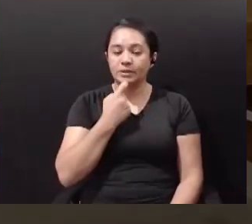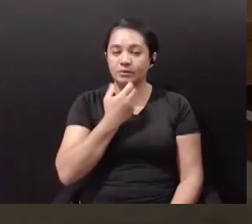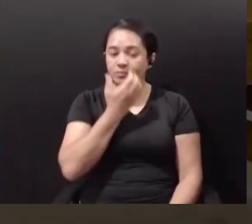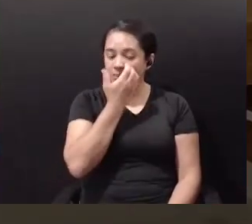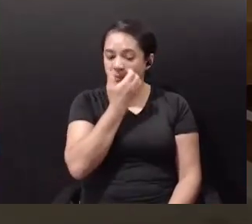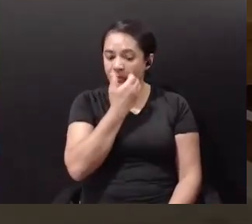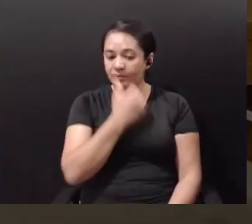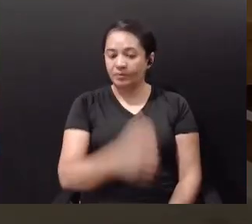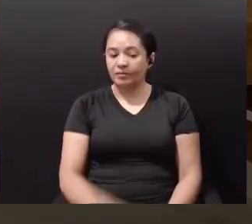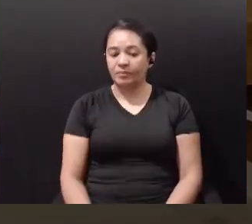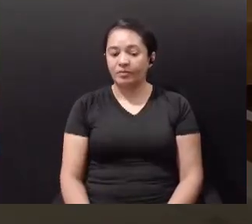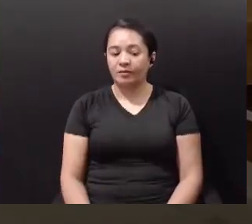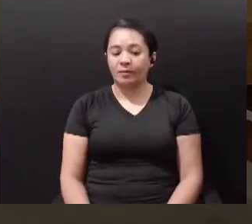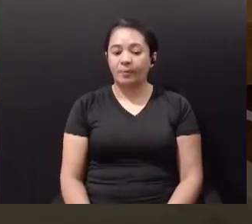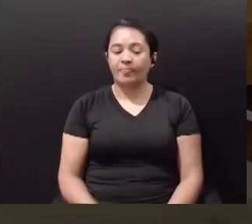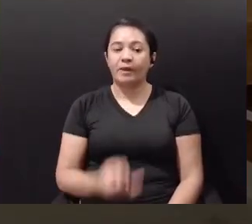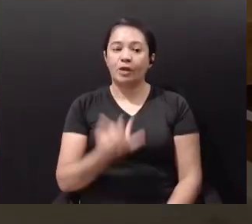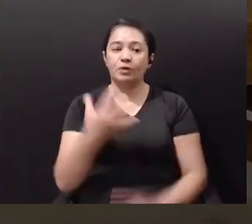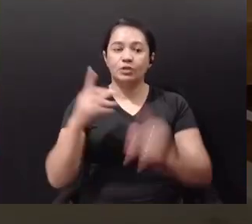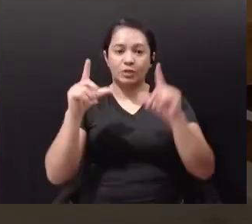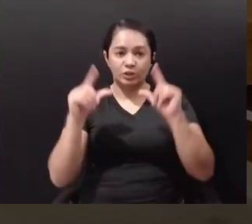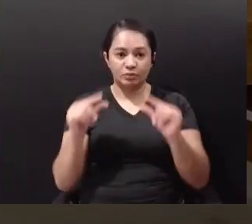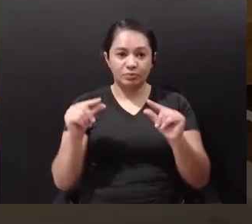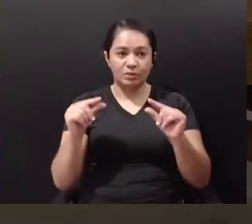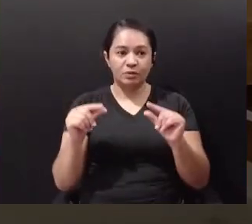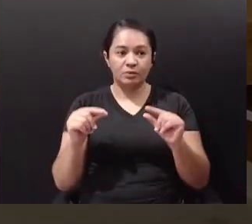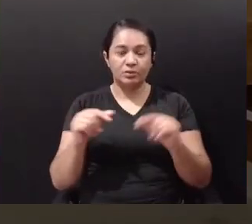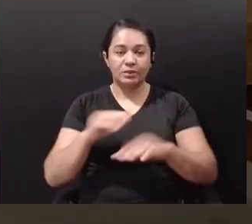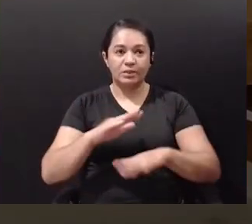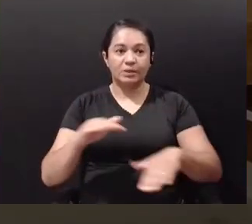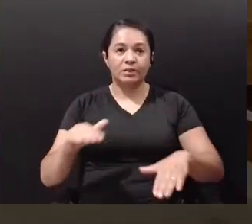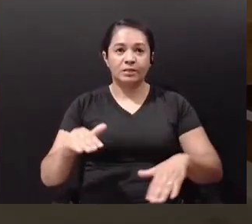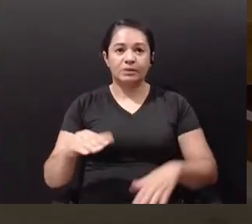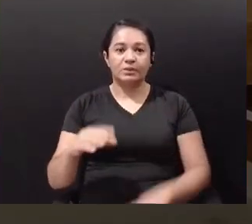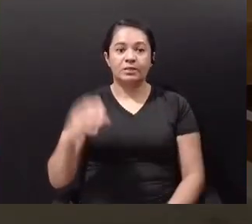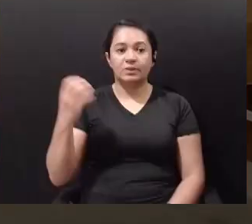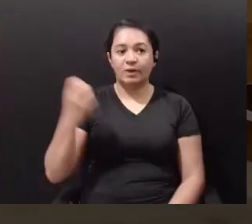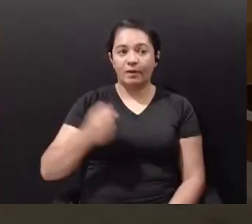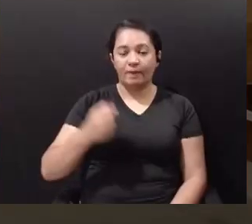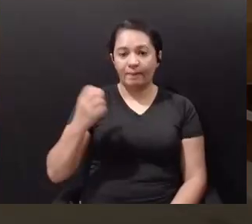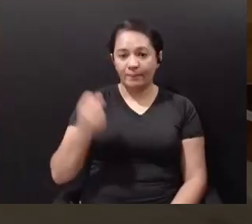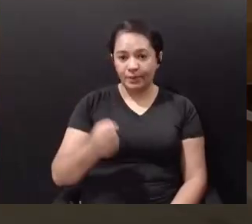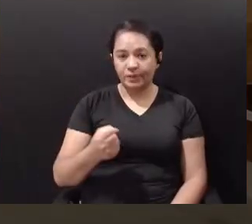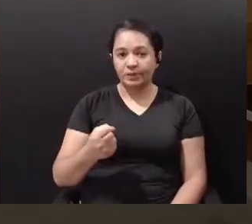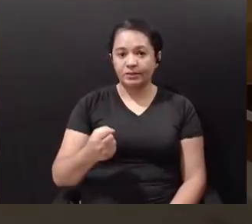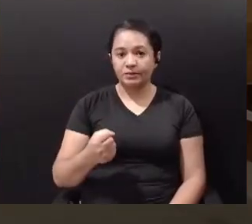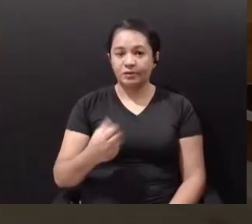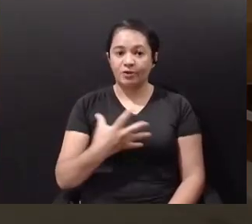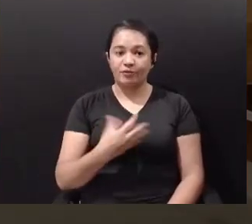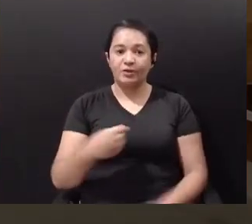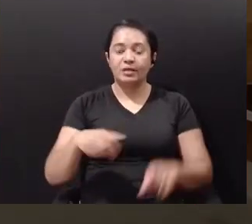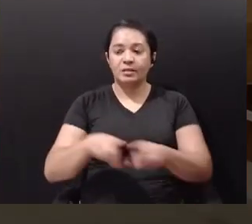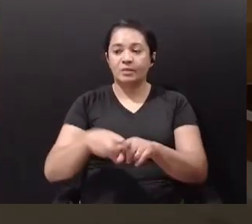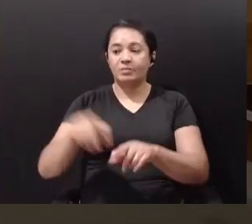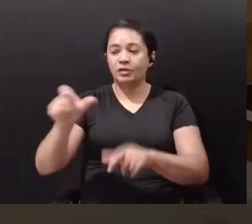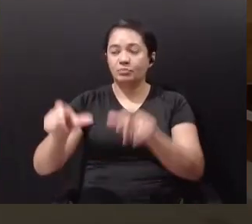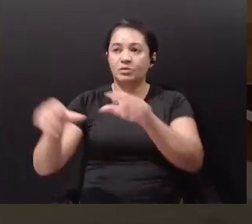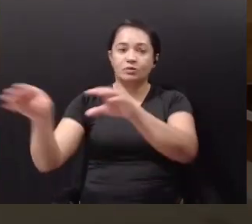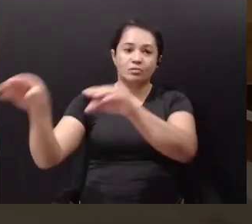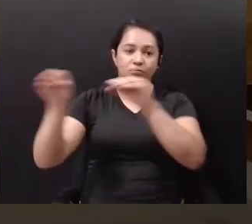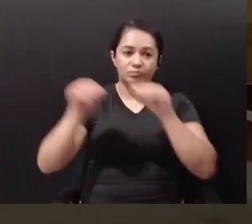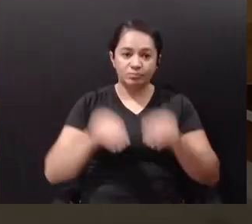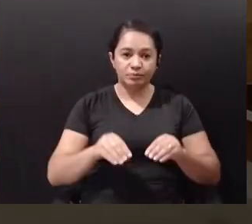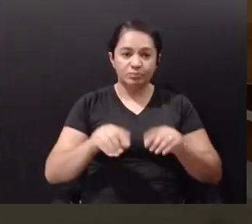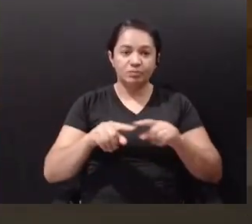menor número que as crianças brancas e as crianças filhas de imigrantes, né? Mas eles têm